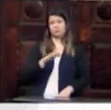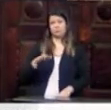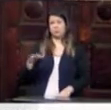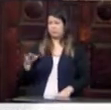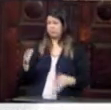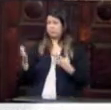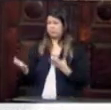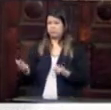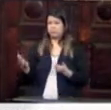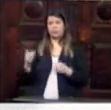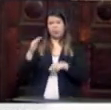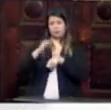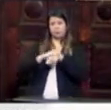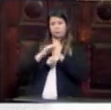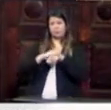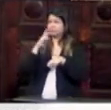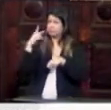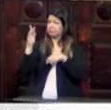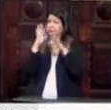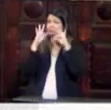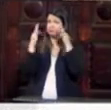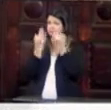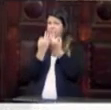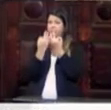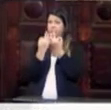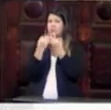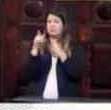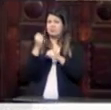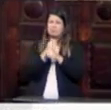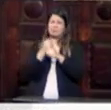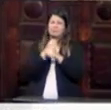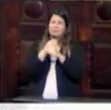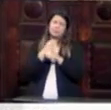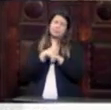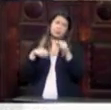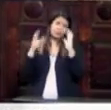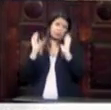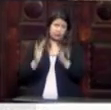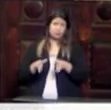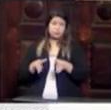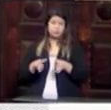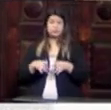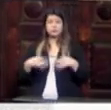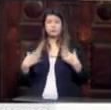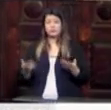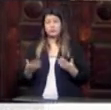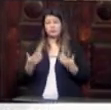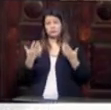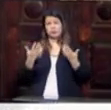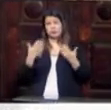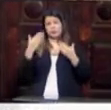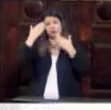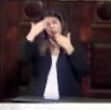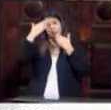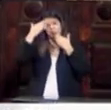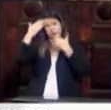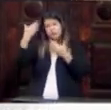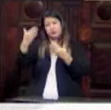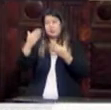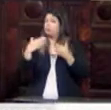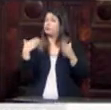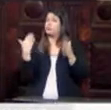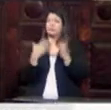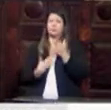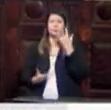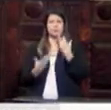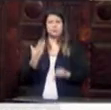autoras desse projeto, dessa ideia e dessa luta que tem tantos anos. Então, eu queria, na verdade, antes de agradecer aos novos deputados que aprovam o